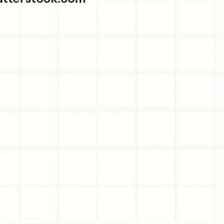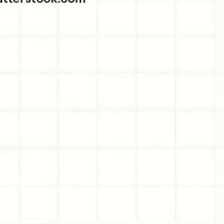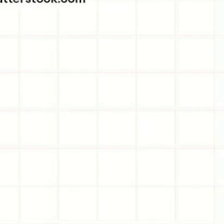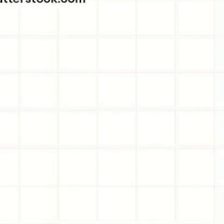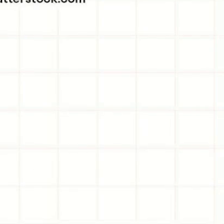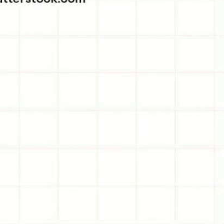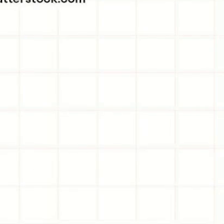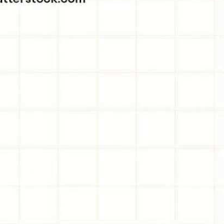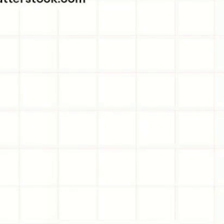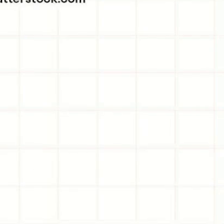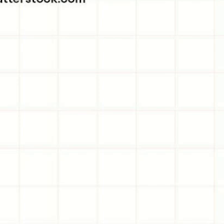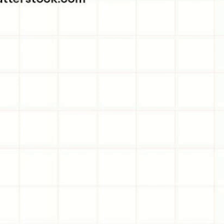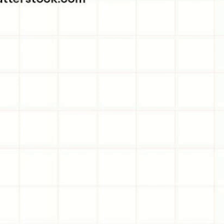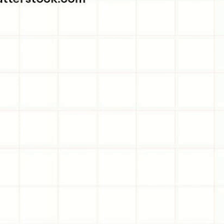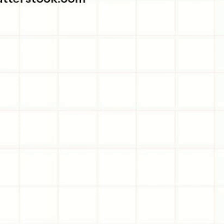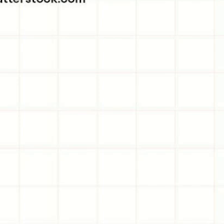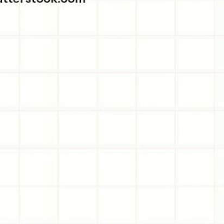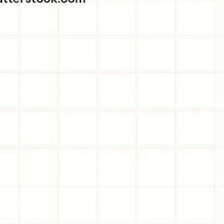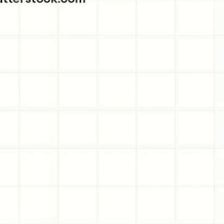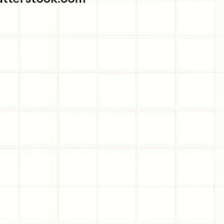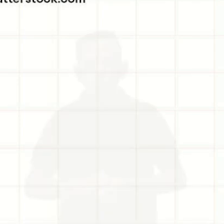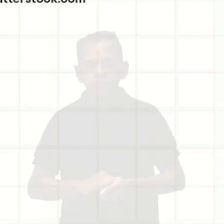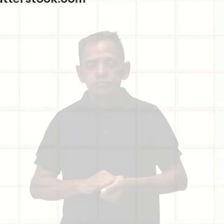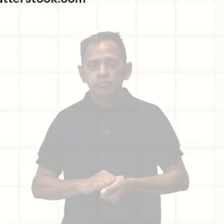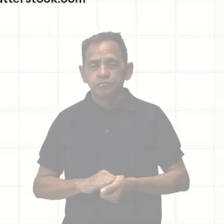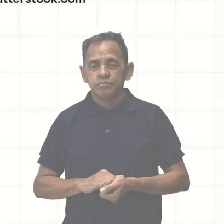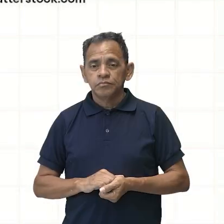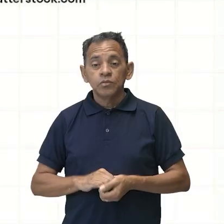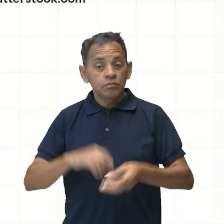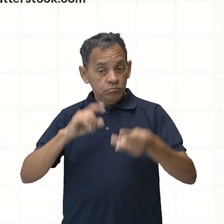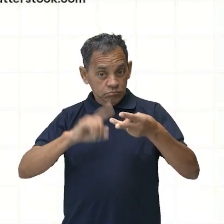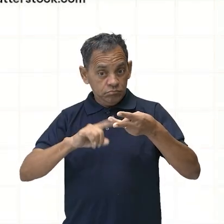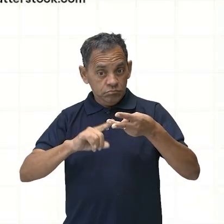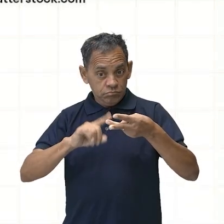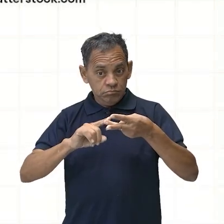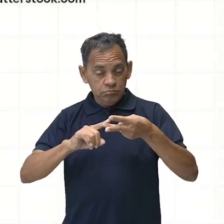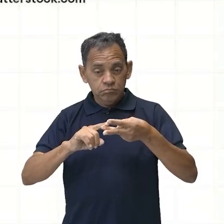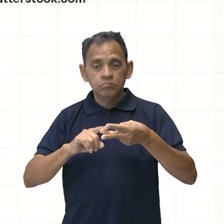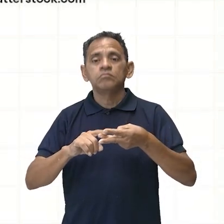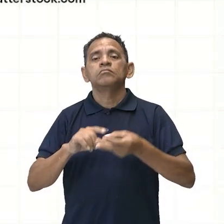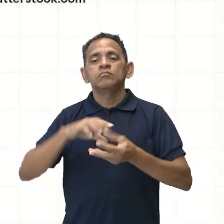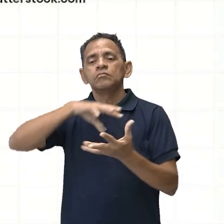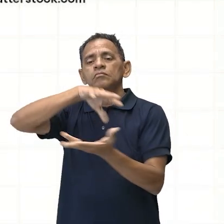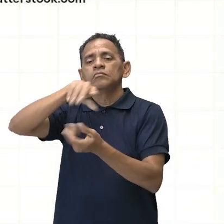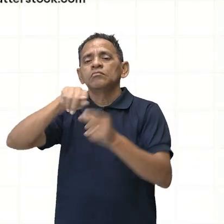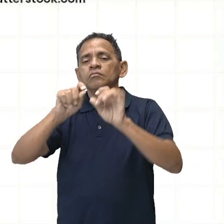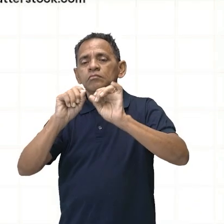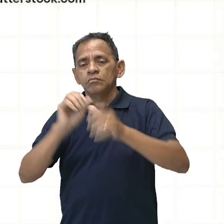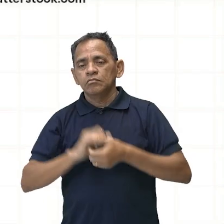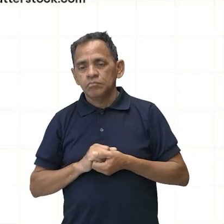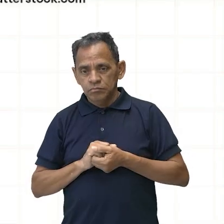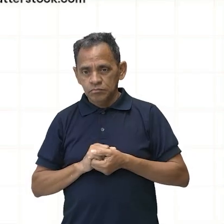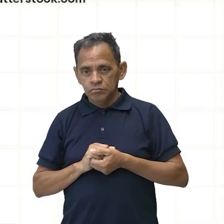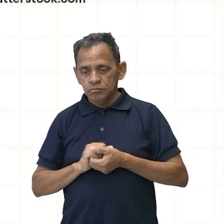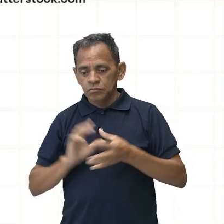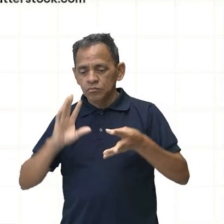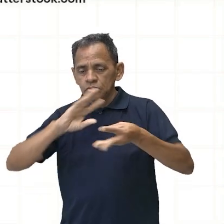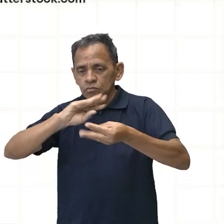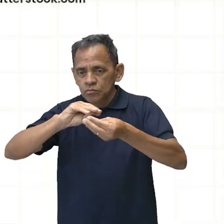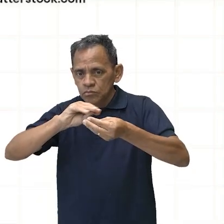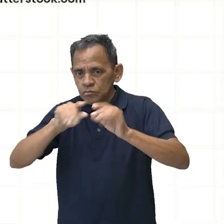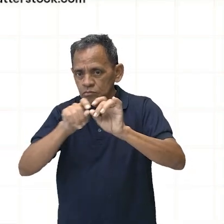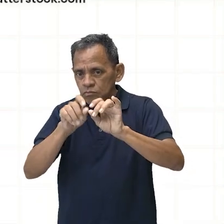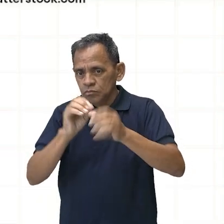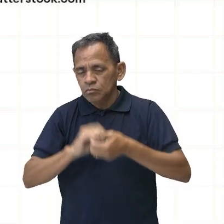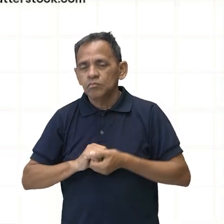O setor terciário ele engloba ali as atividades relacionadas a serviços de uma forma geral, a prestação de serviços, né? Como comércio,